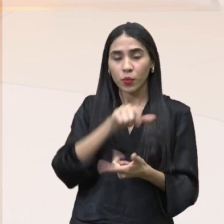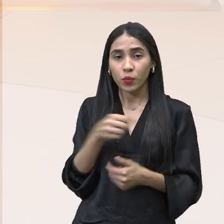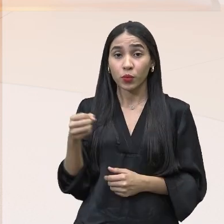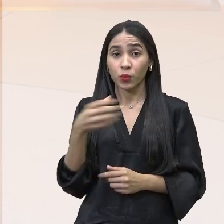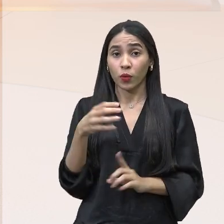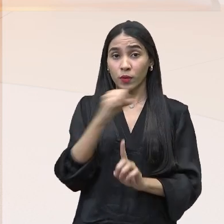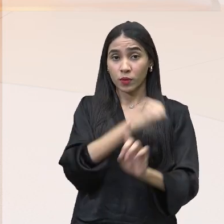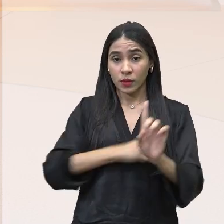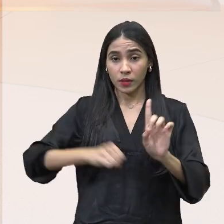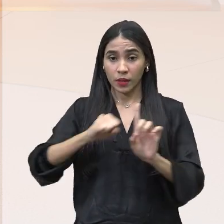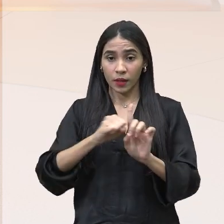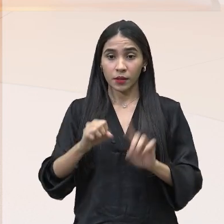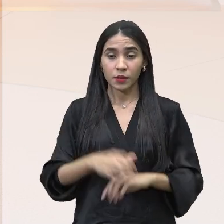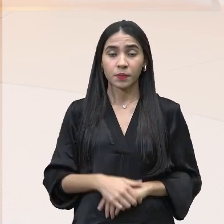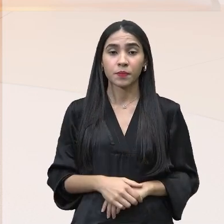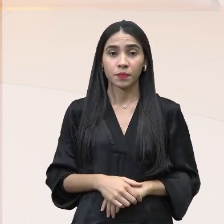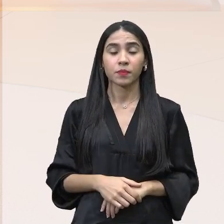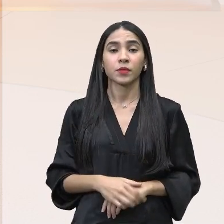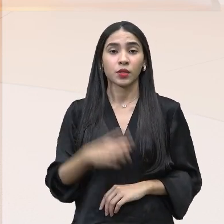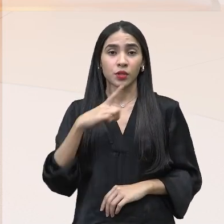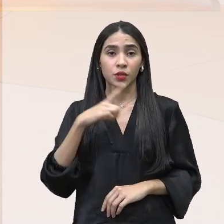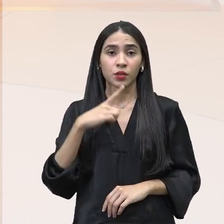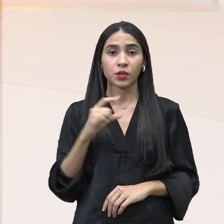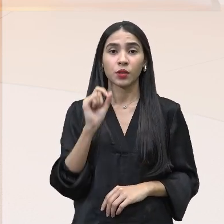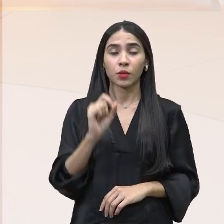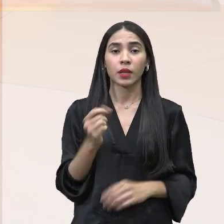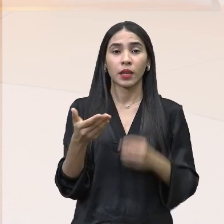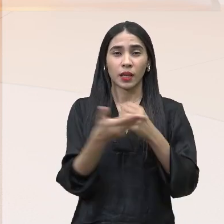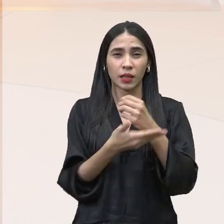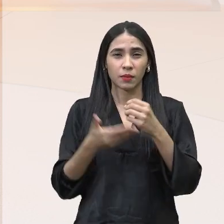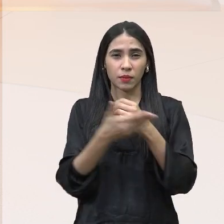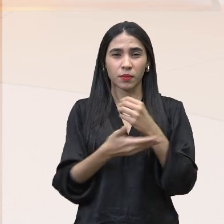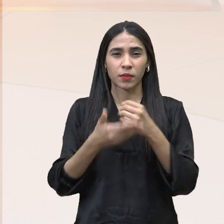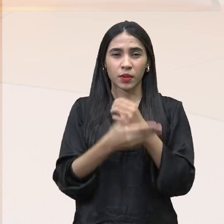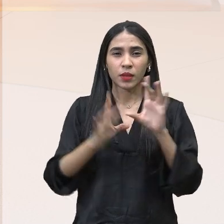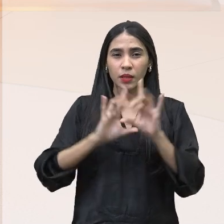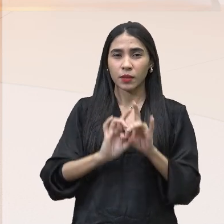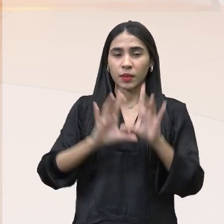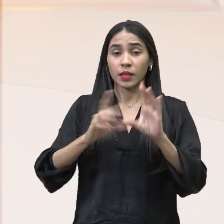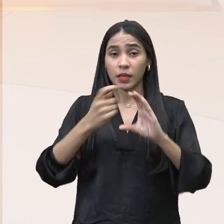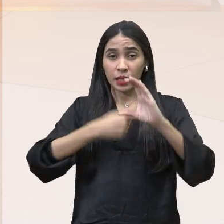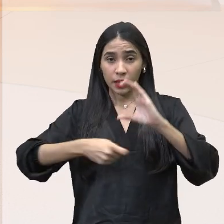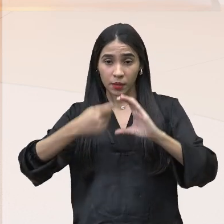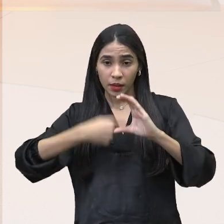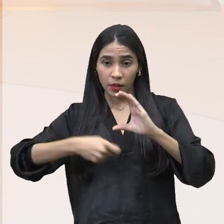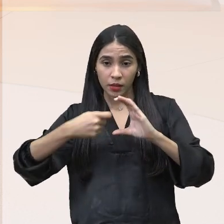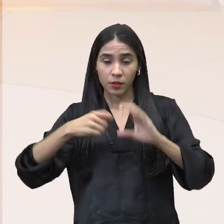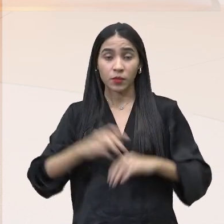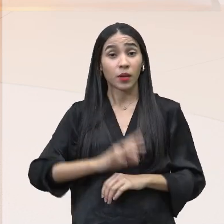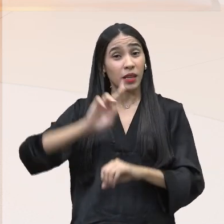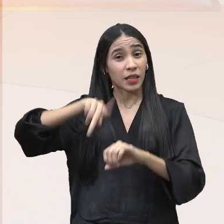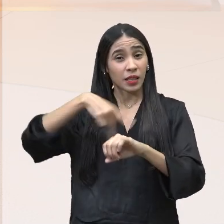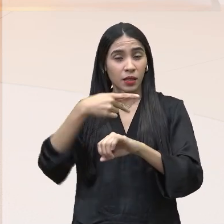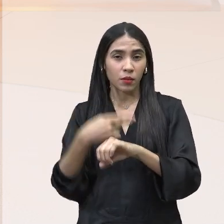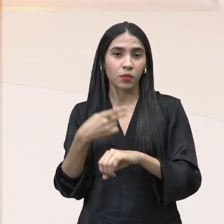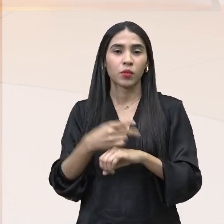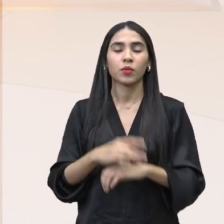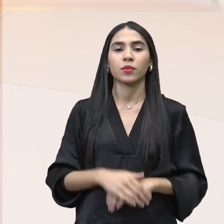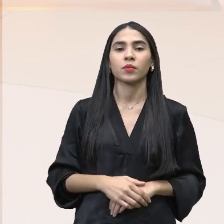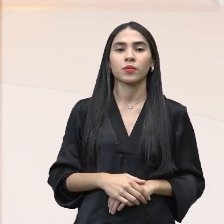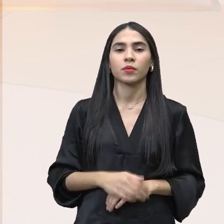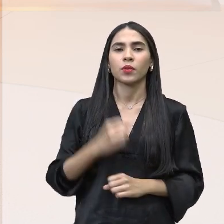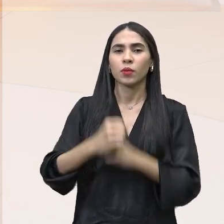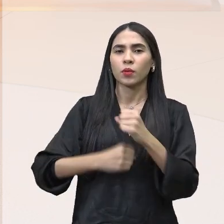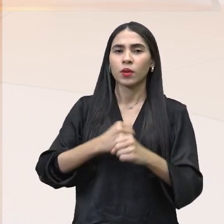Essa sociedade baseada no liberalismo, no capitalismo, não é isso? E mais tarde, depois, lá no